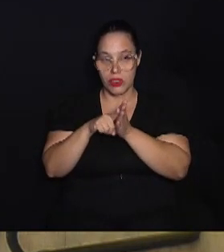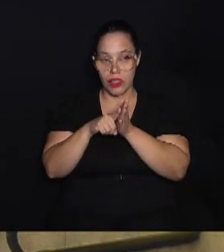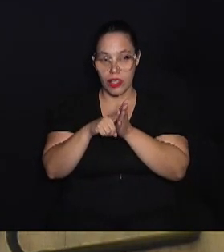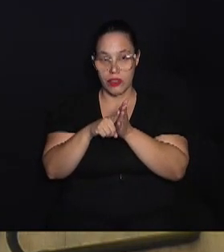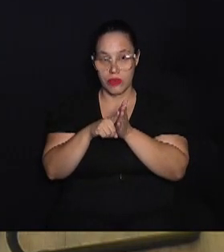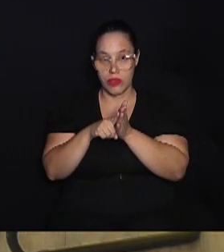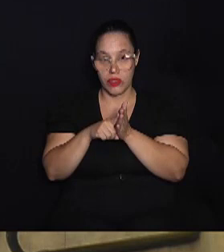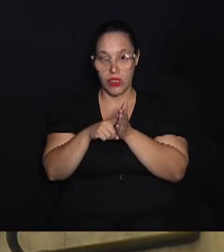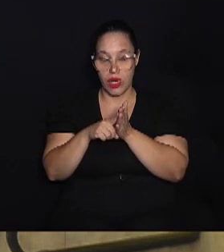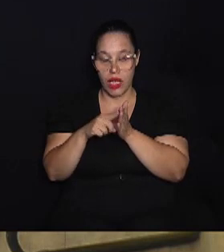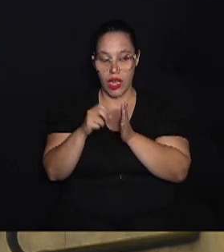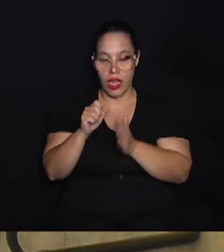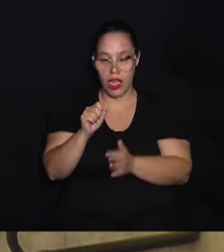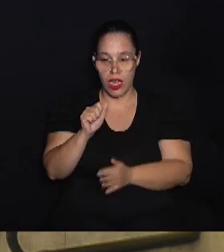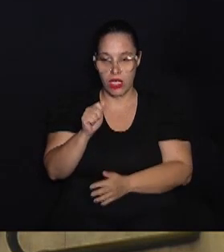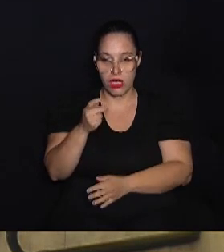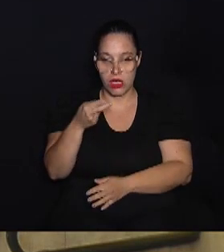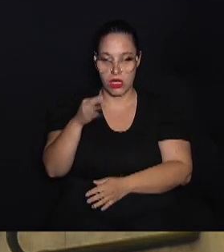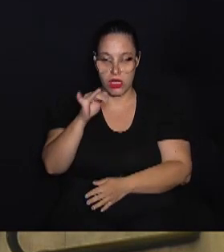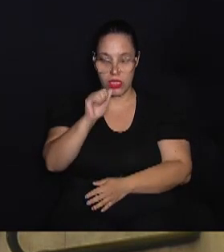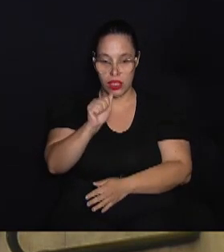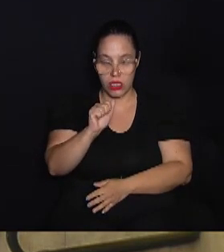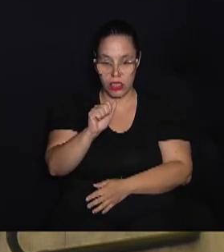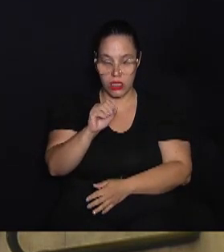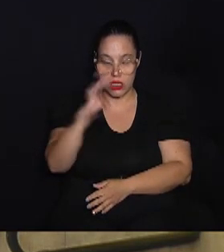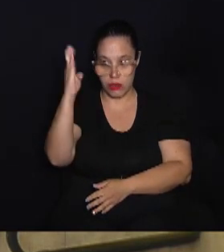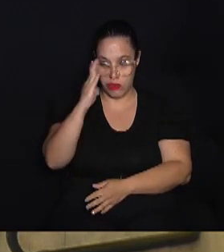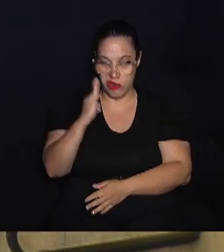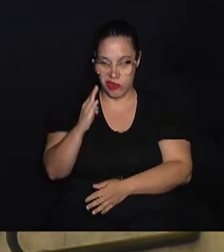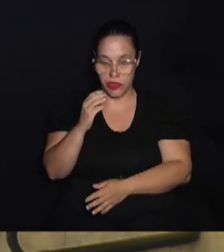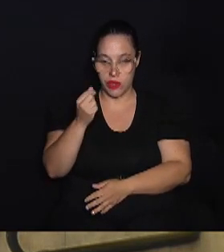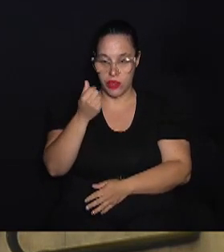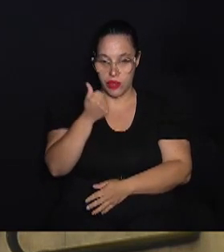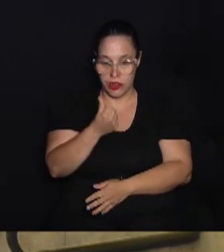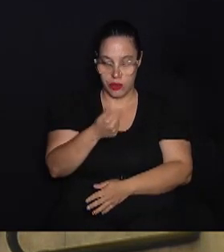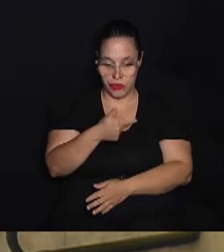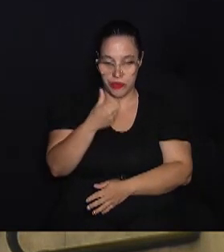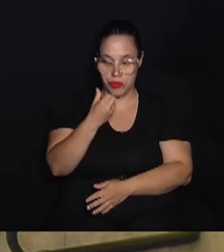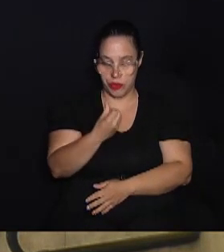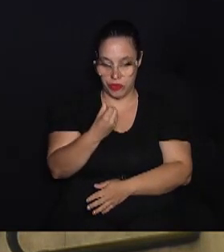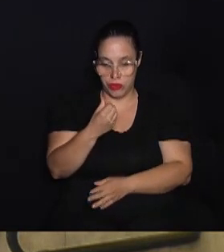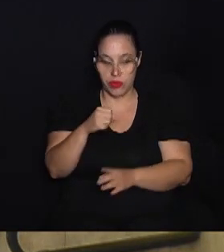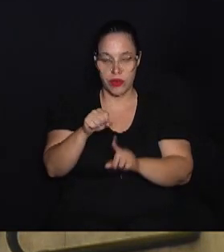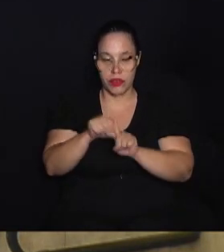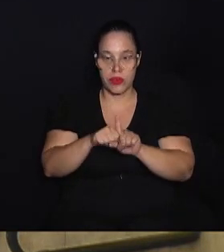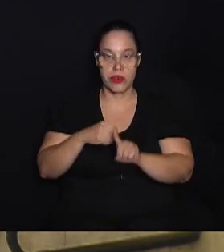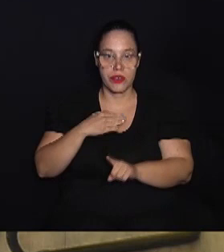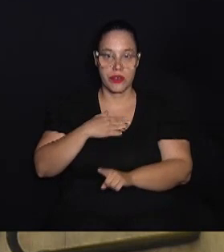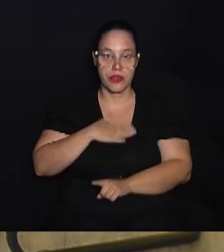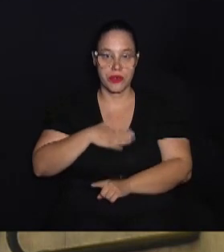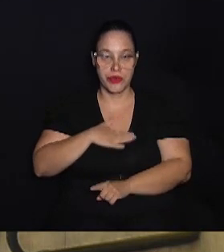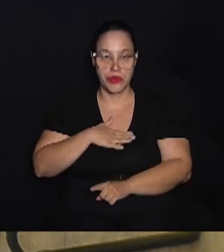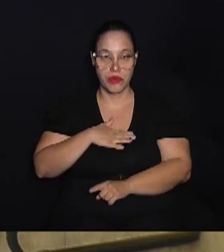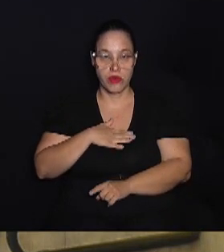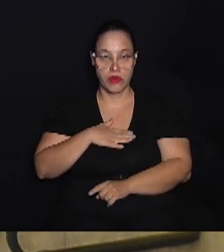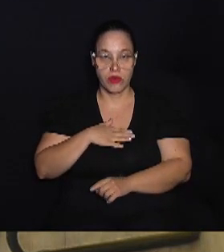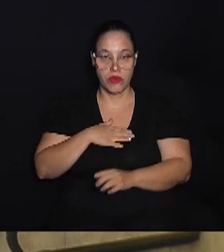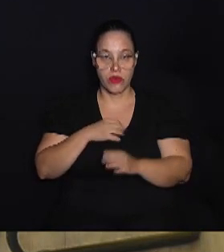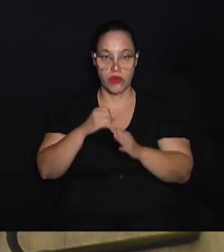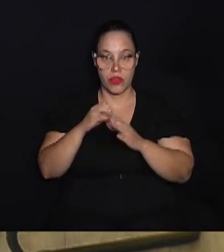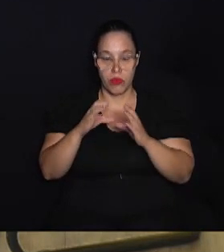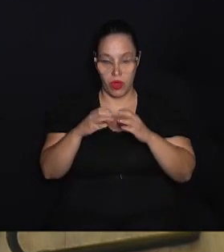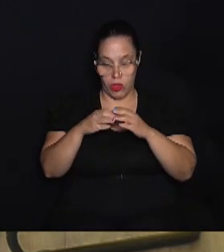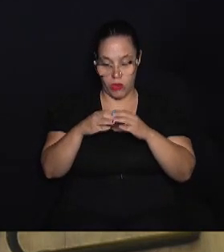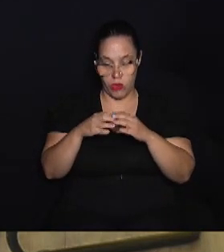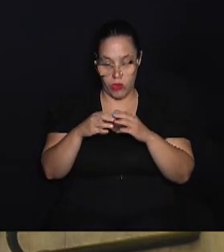Agência Brasil, uma notícia do último dia 26 de agosto, falando que um estudo da rede Observatório do Clima aponta